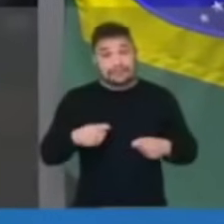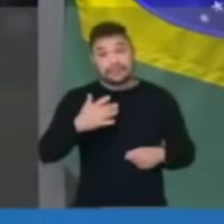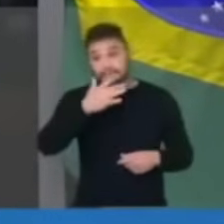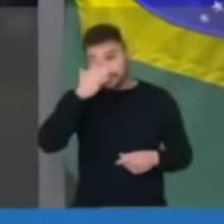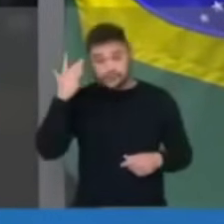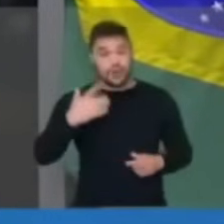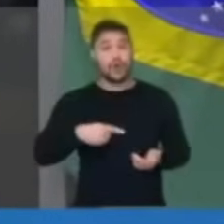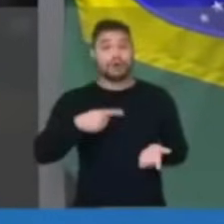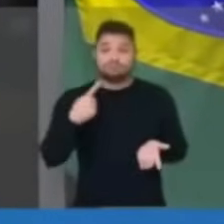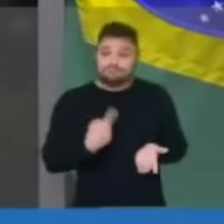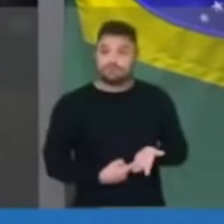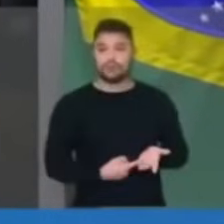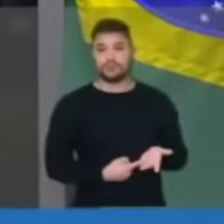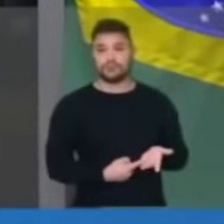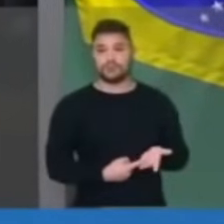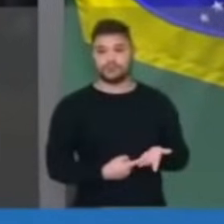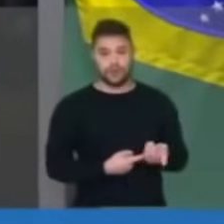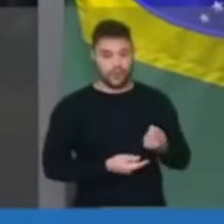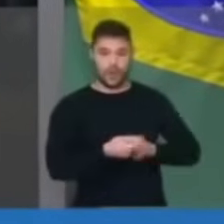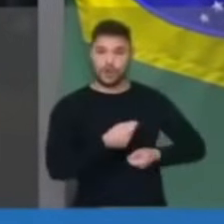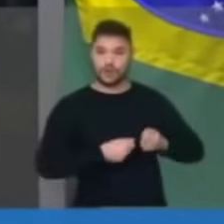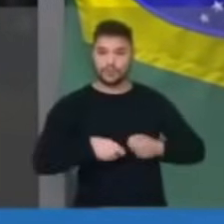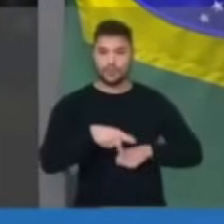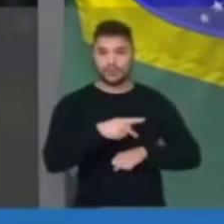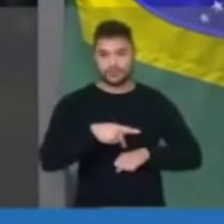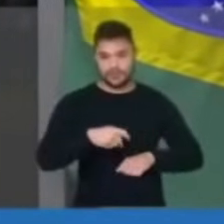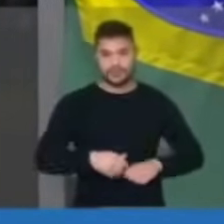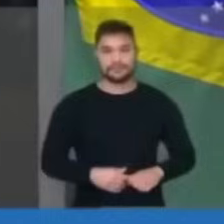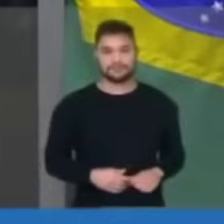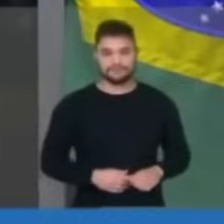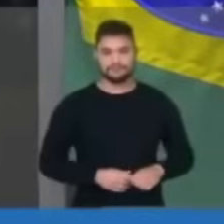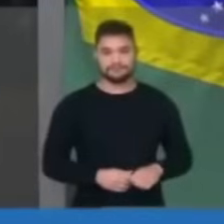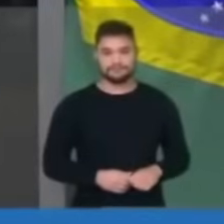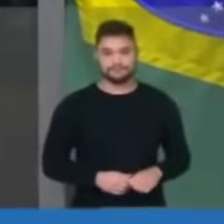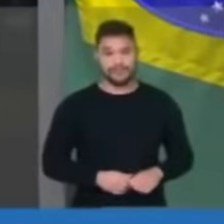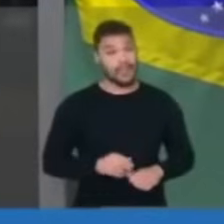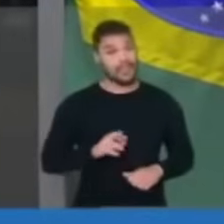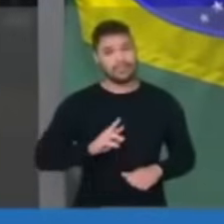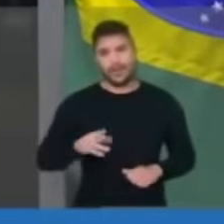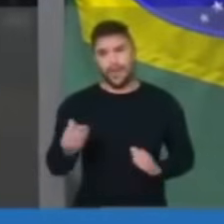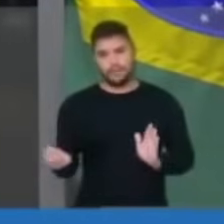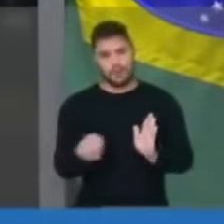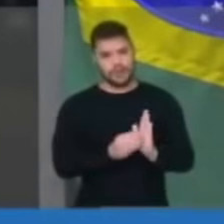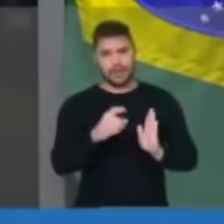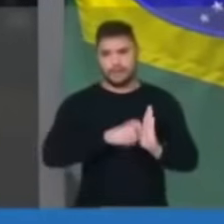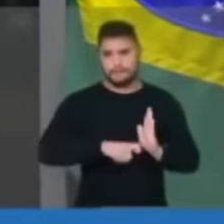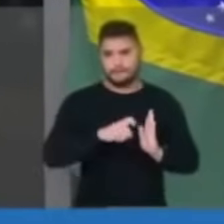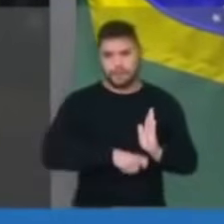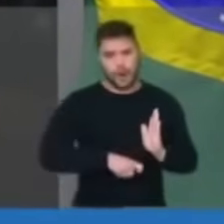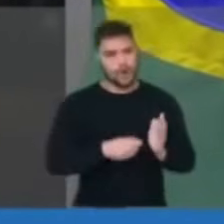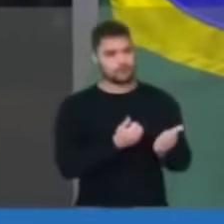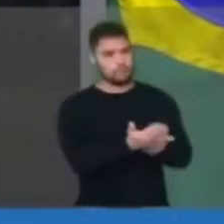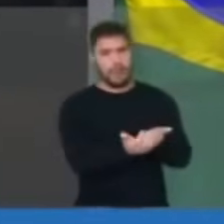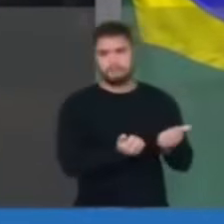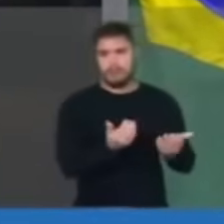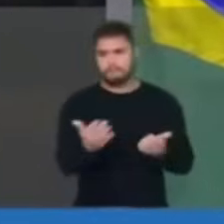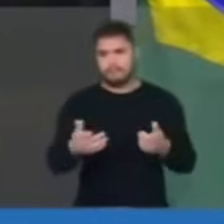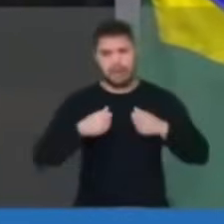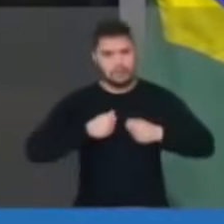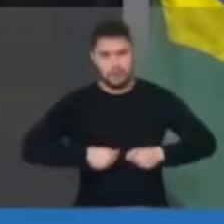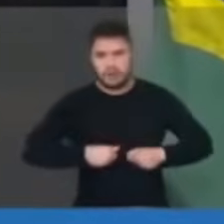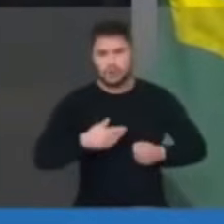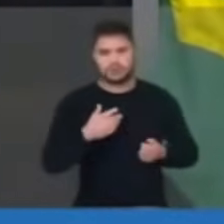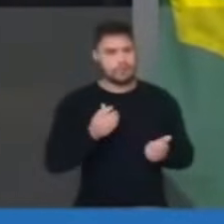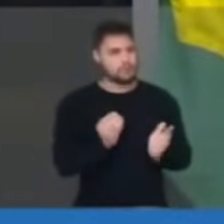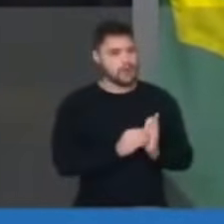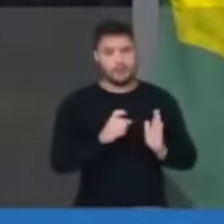comprometidas com as finanças da nação. Não é cobrando imposto do ar, das blusinhas, de tudo